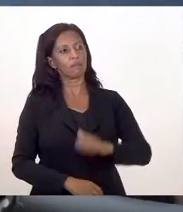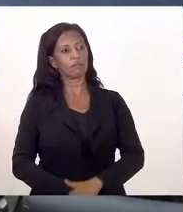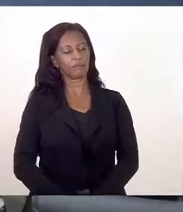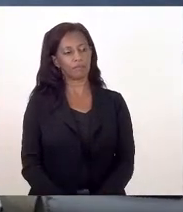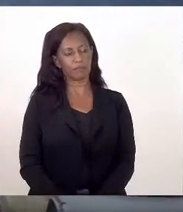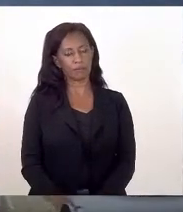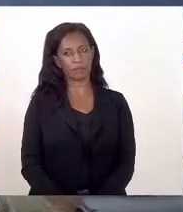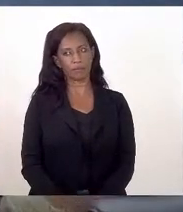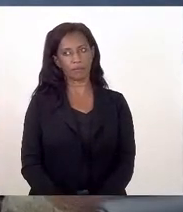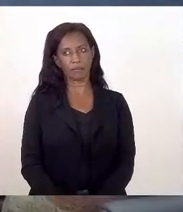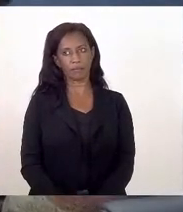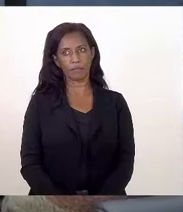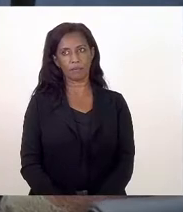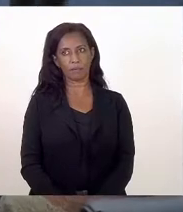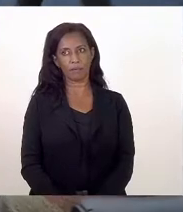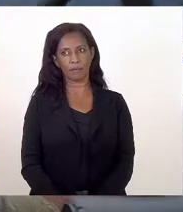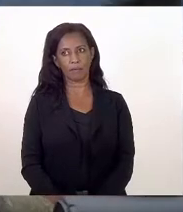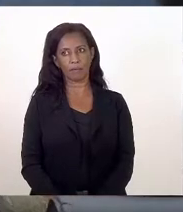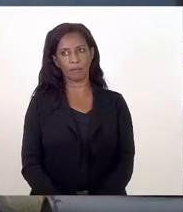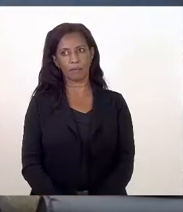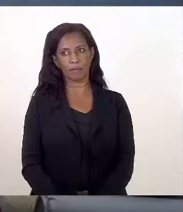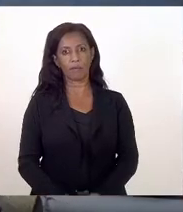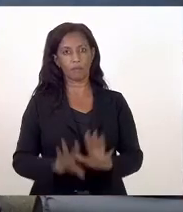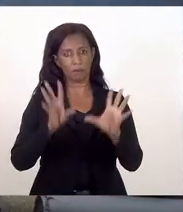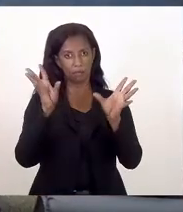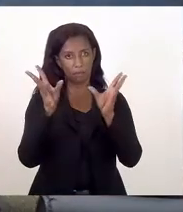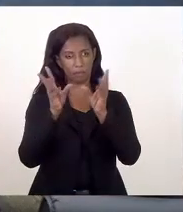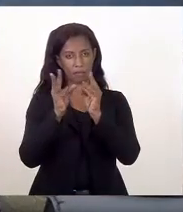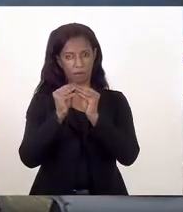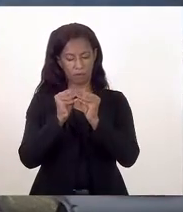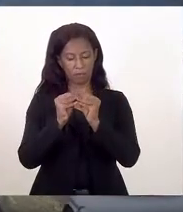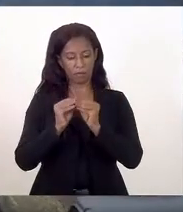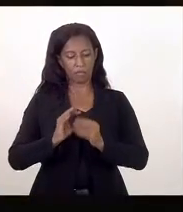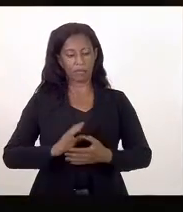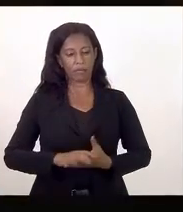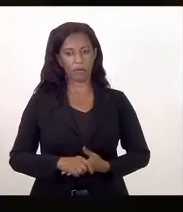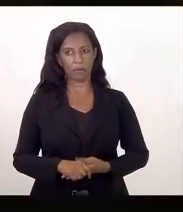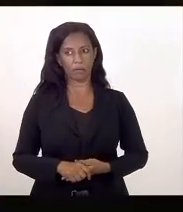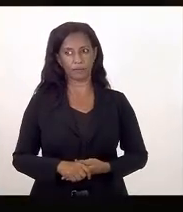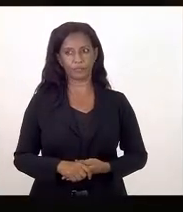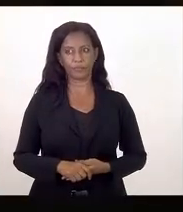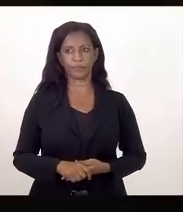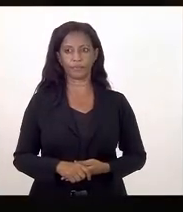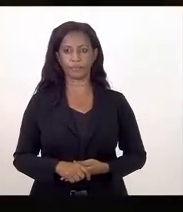Posso concluir, senhor presidente? Por favor. Concluindo, senhor presidente.